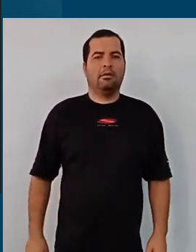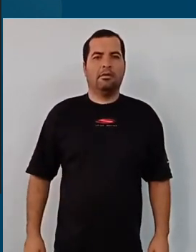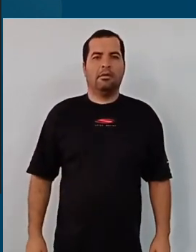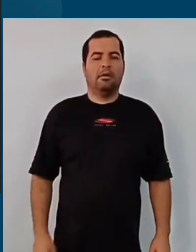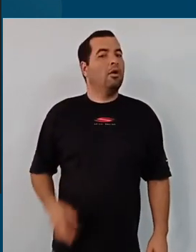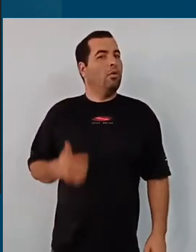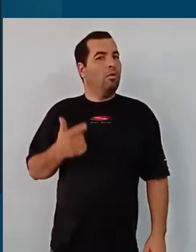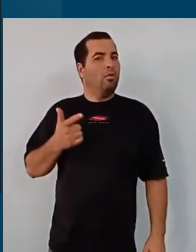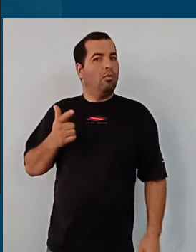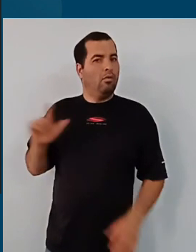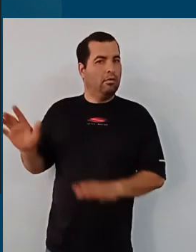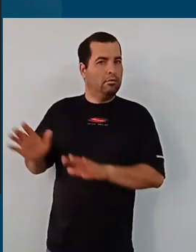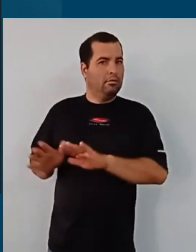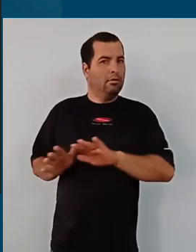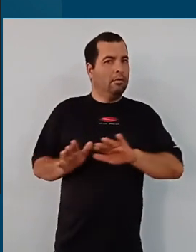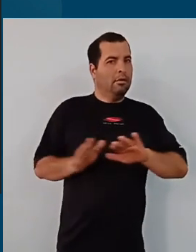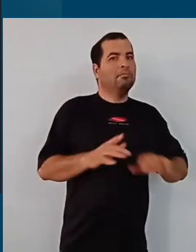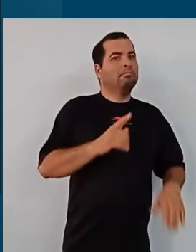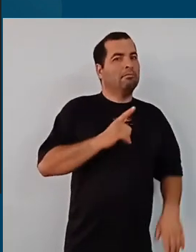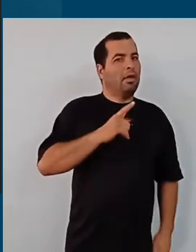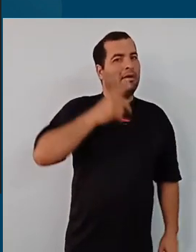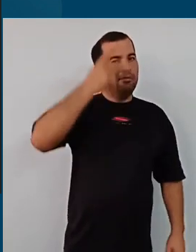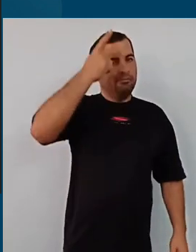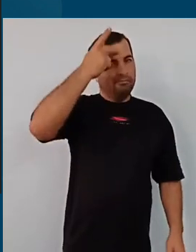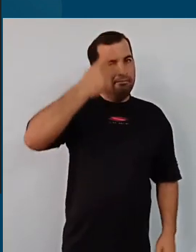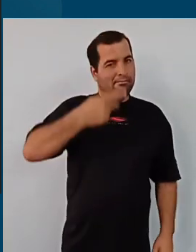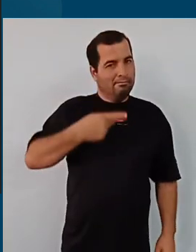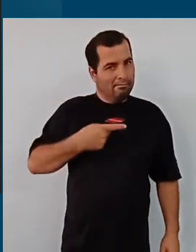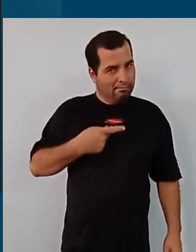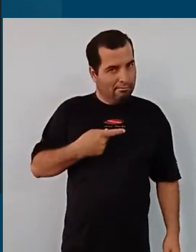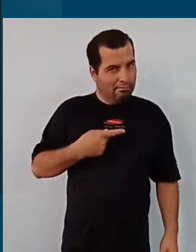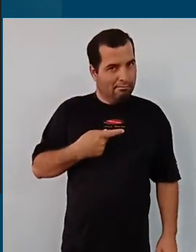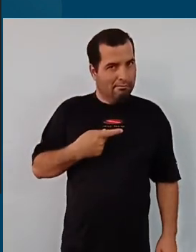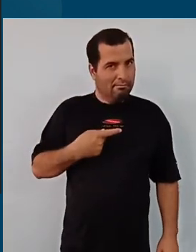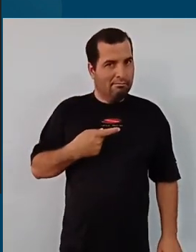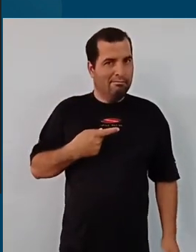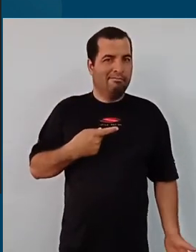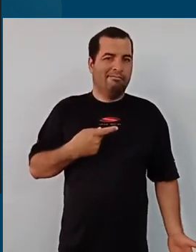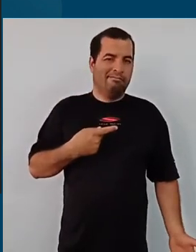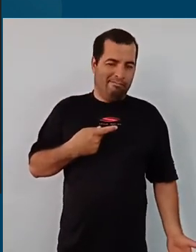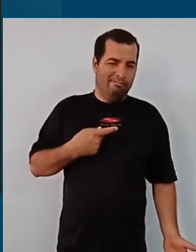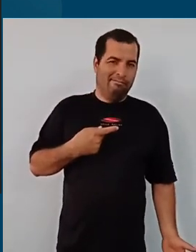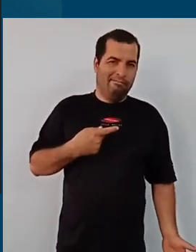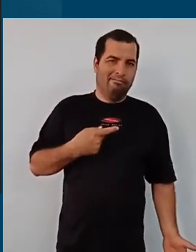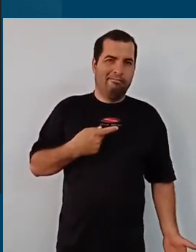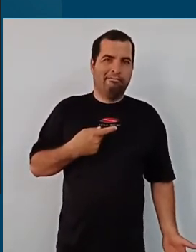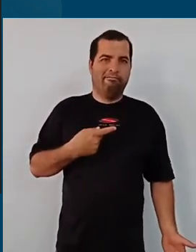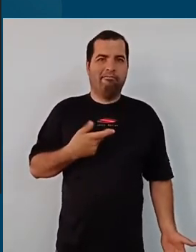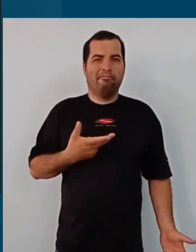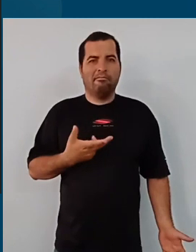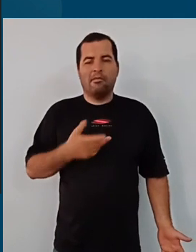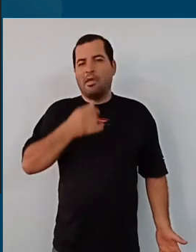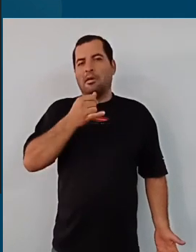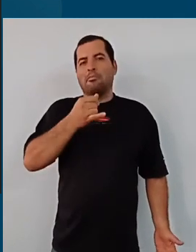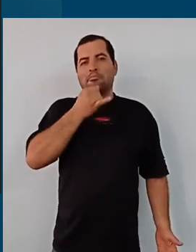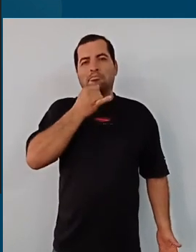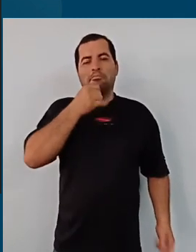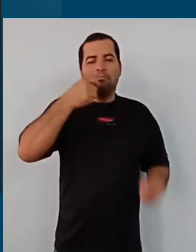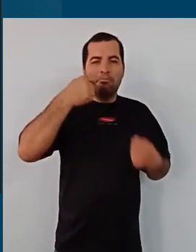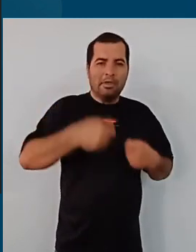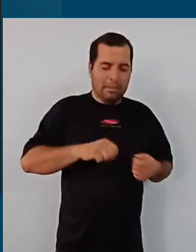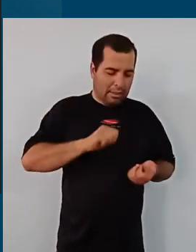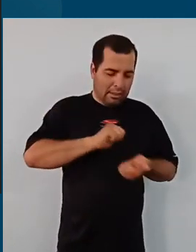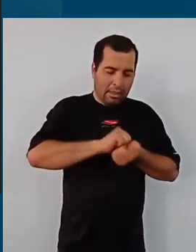há um caráter individualista. Há uma preocupação na formação de uma pessoa